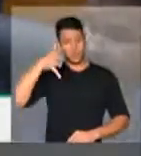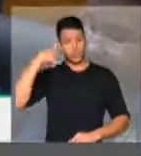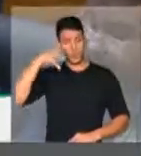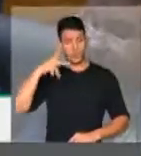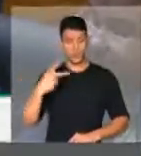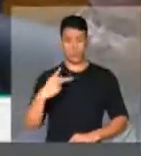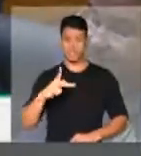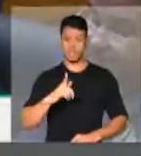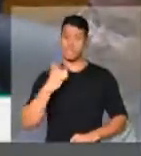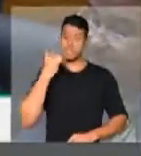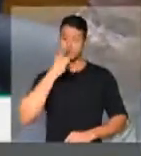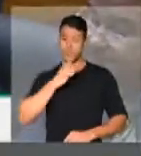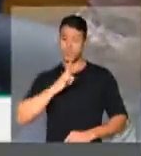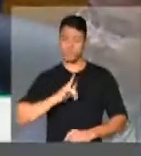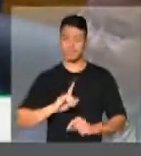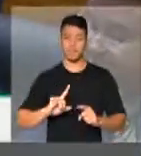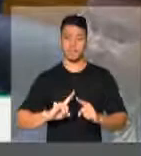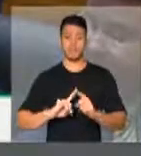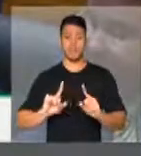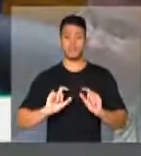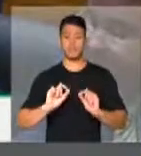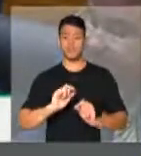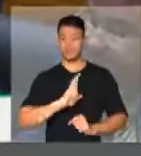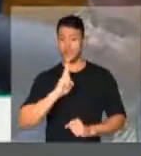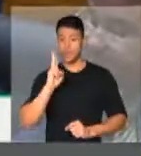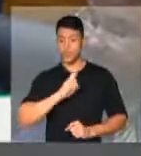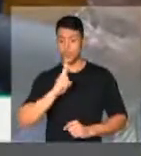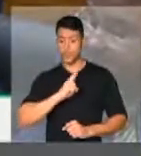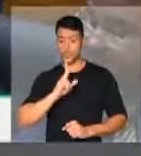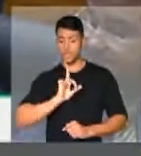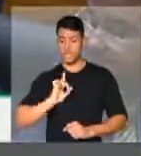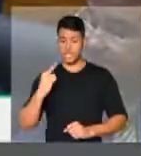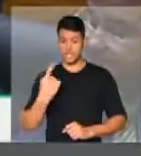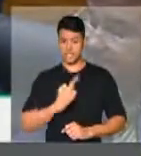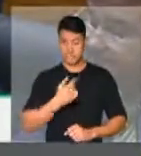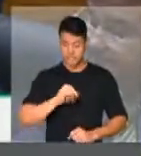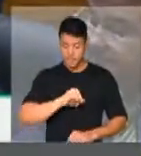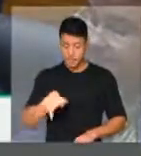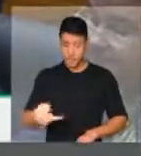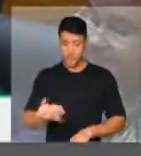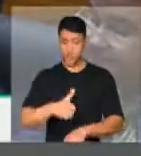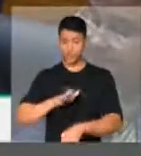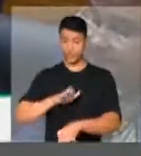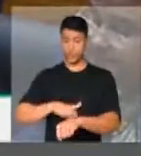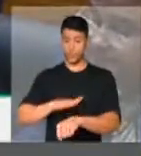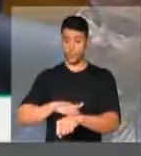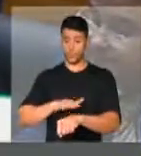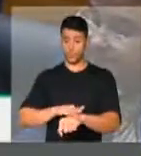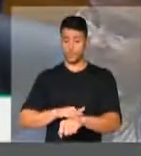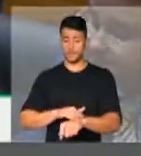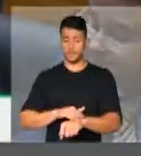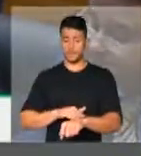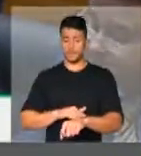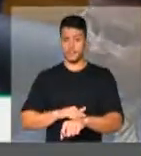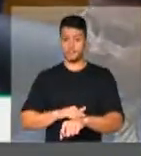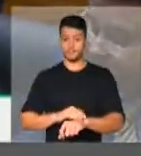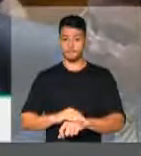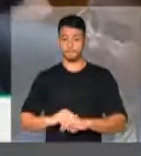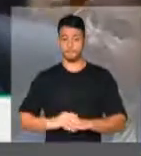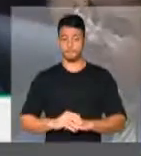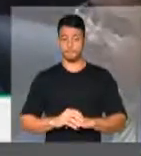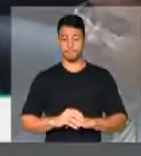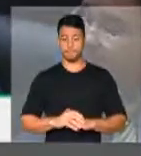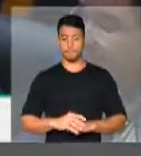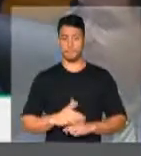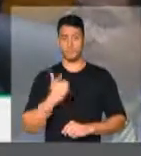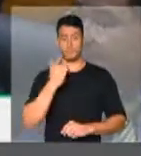pacificação da família brasileira, mais do que urgente e necessário que nós, inclusive, aproveitemos agora esses momentos finais dessa legislatura